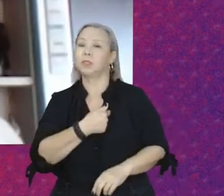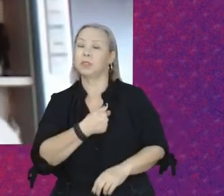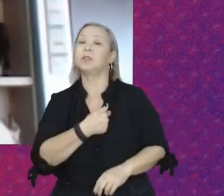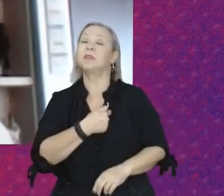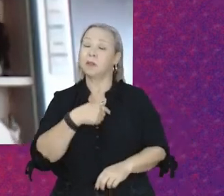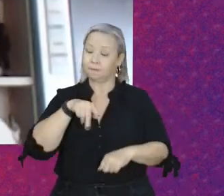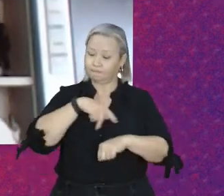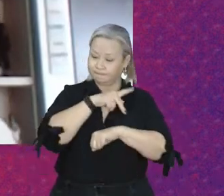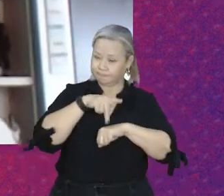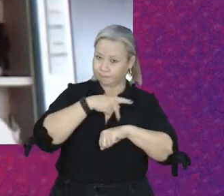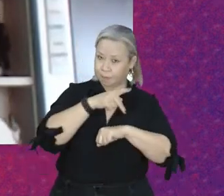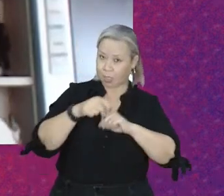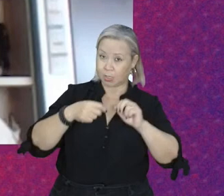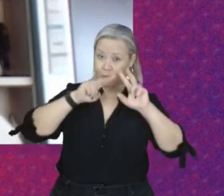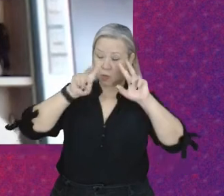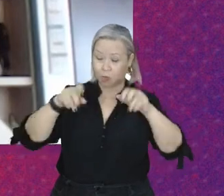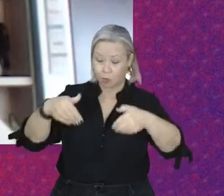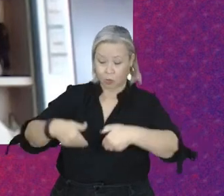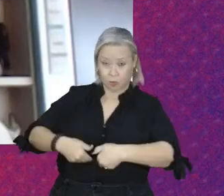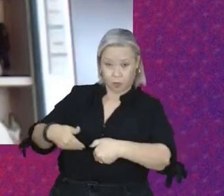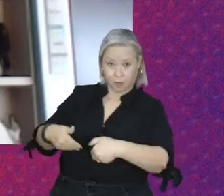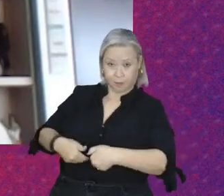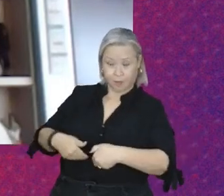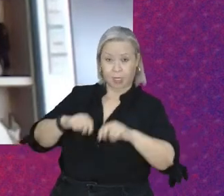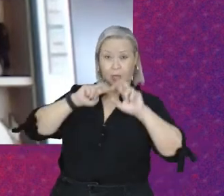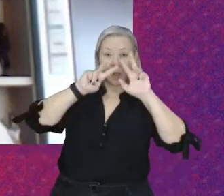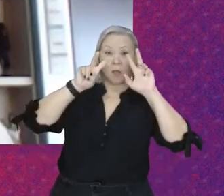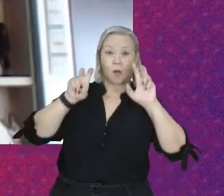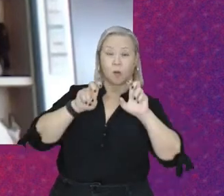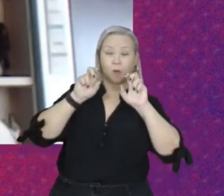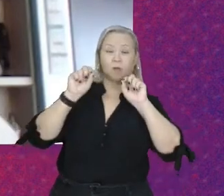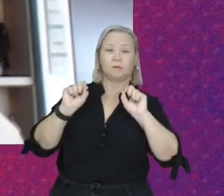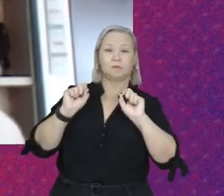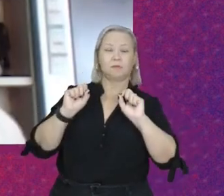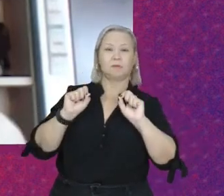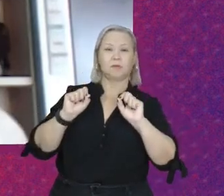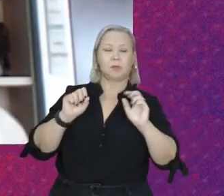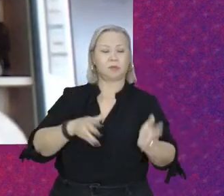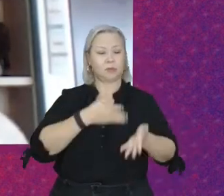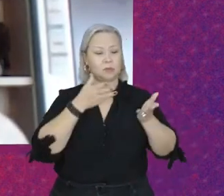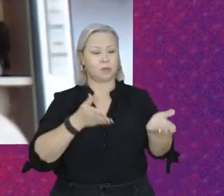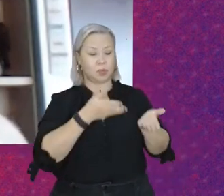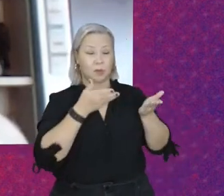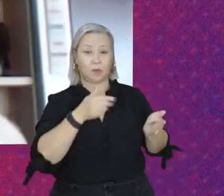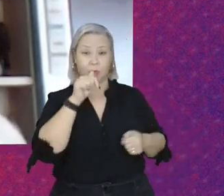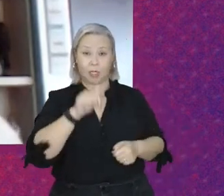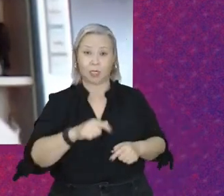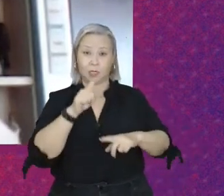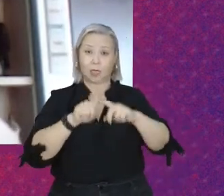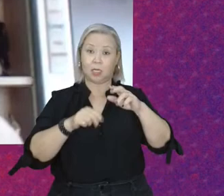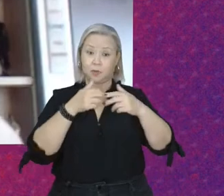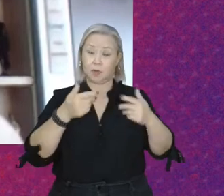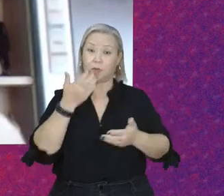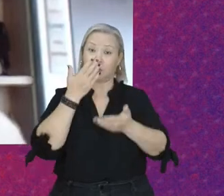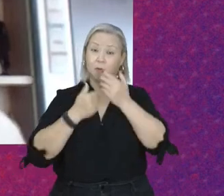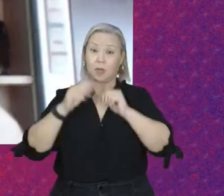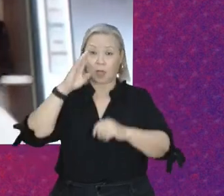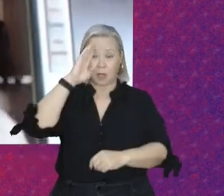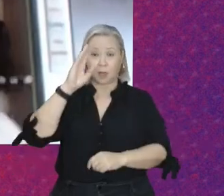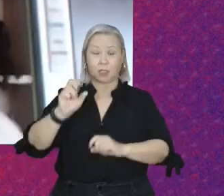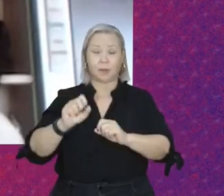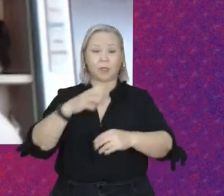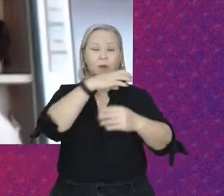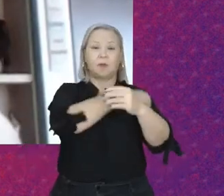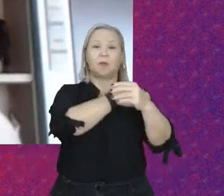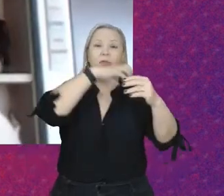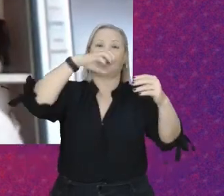nosso país. Né? O tema da fome, o tema do impulsionamento a essa produção de alimentos, e principalmente ao